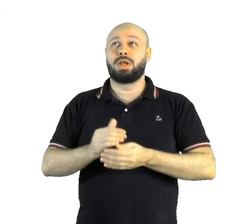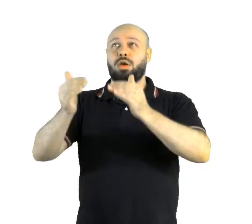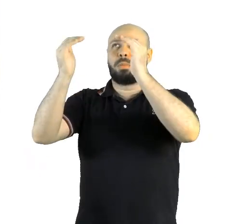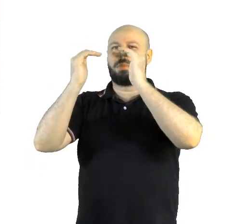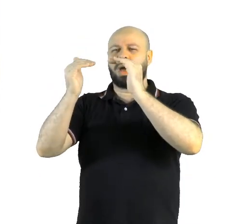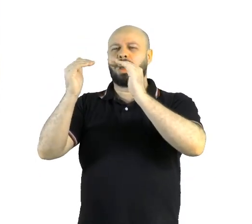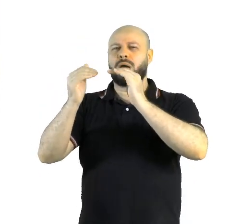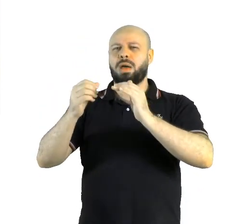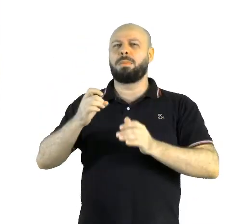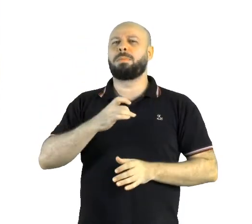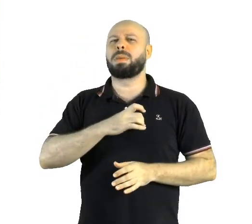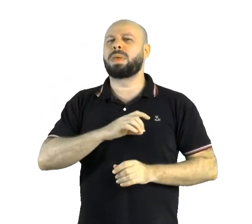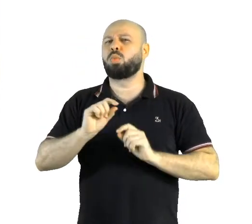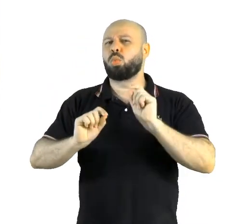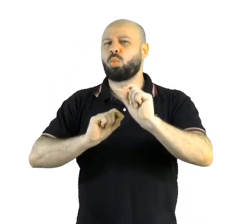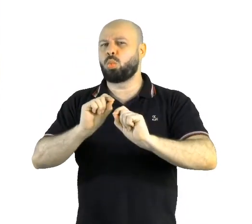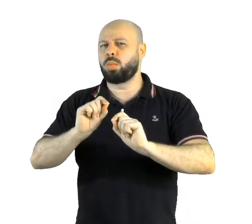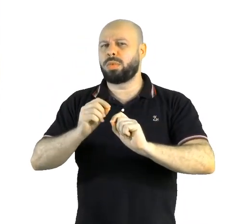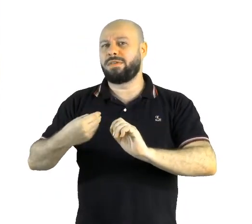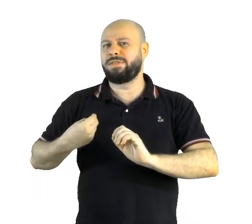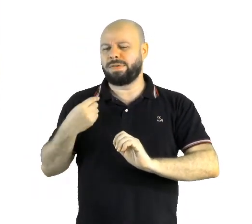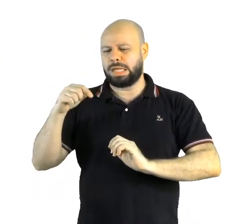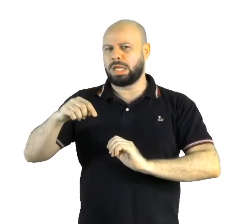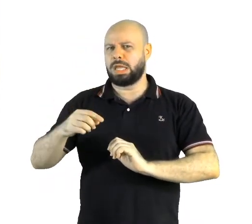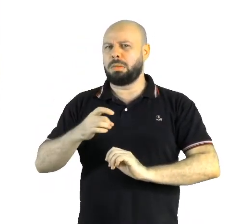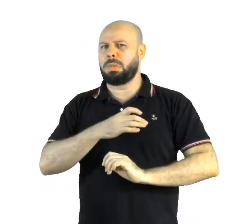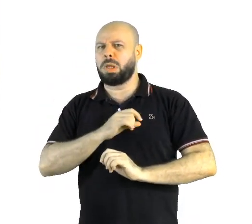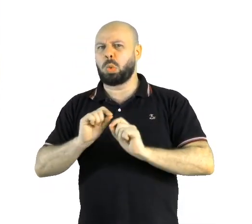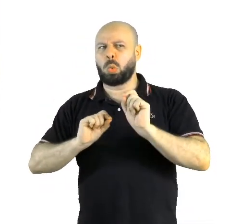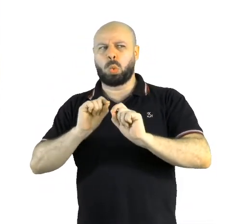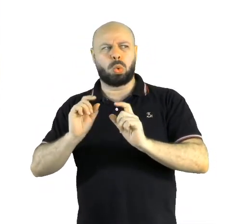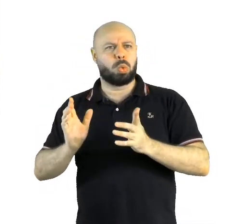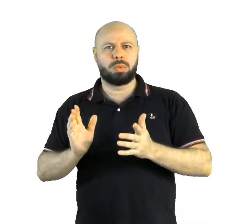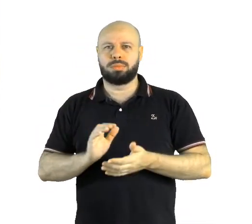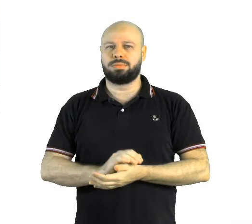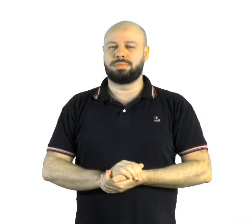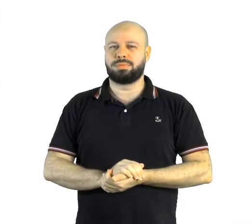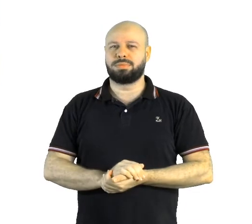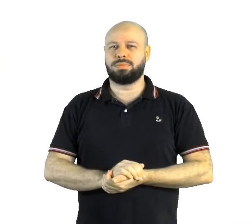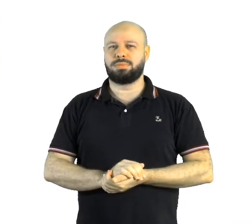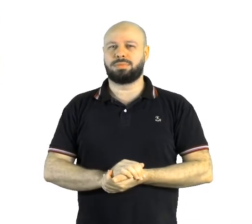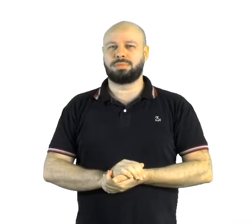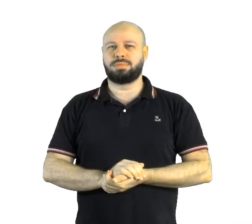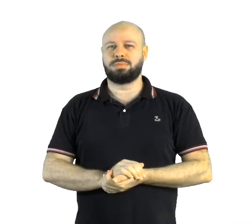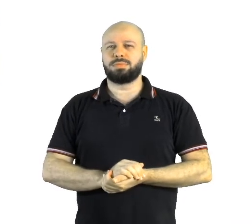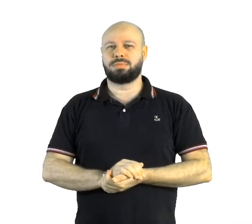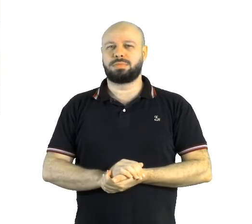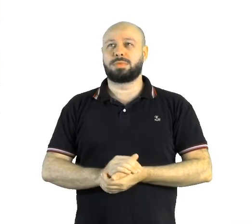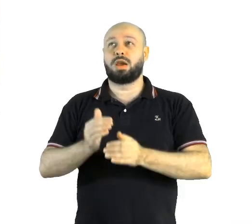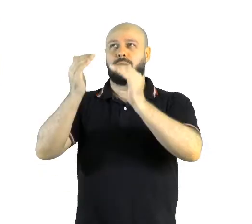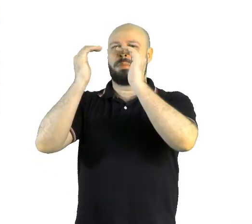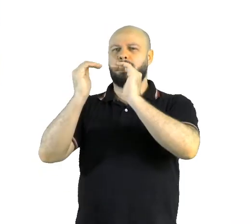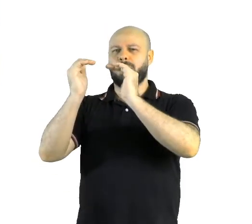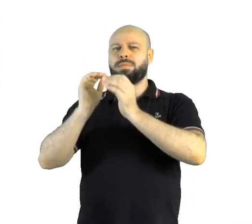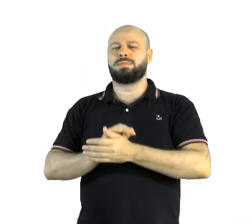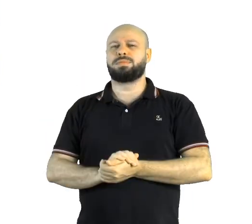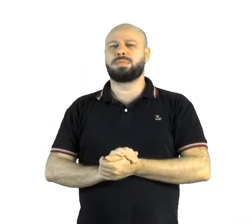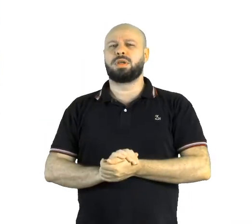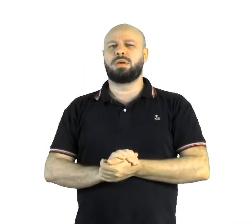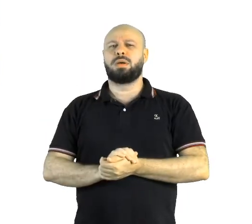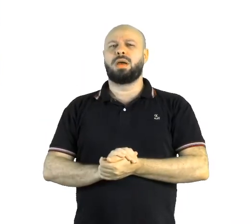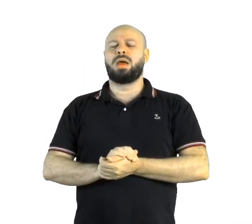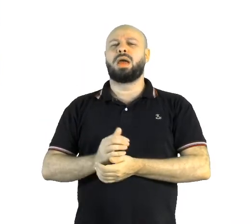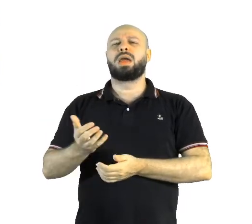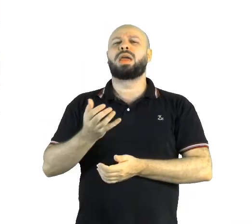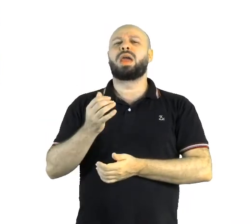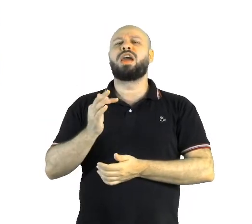tem medo neste lugar que você mora? O que te traz medo? A outra questão que vocês vão observar, o que eu quero ser